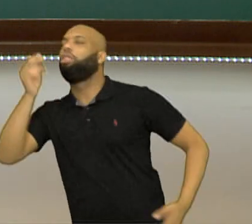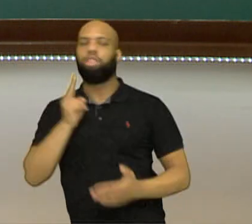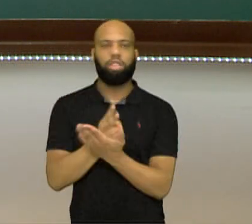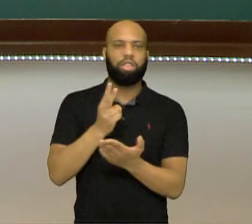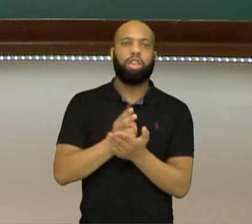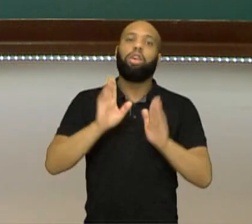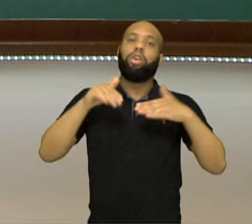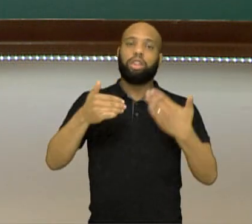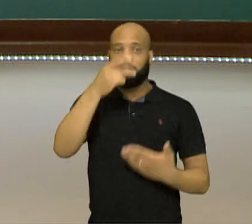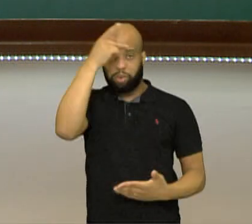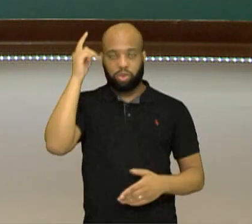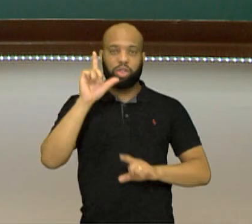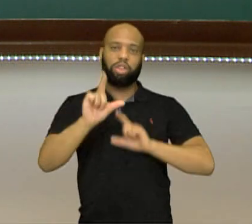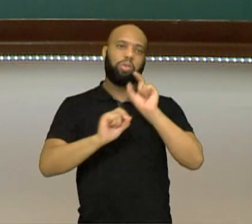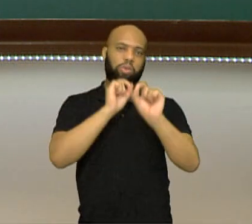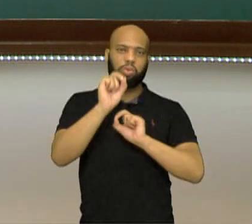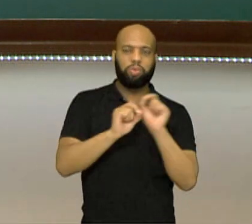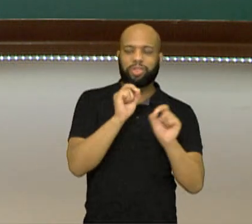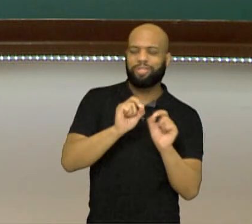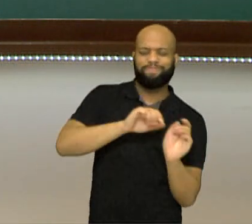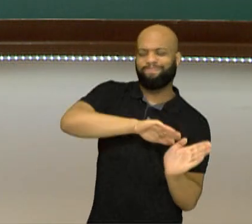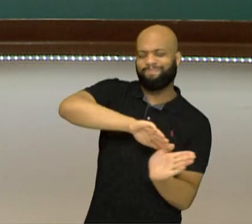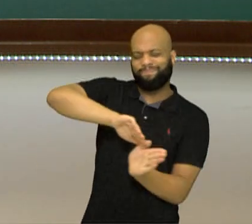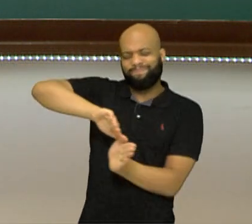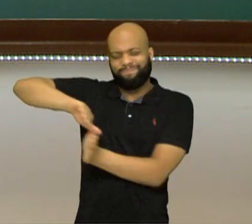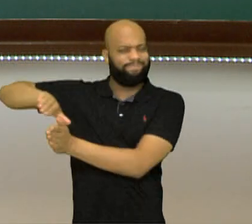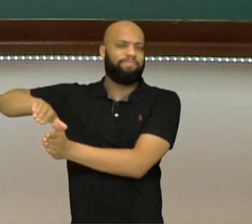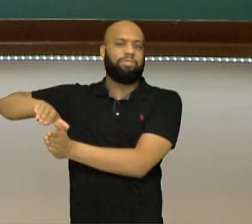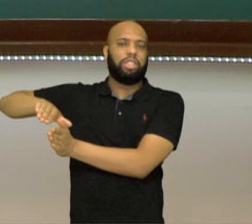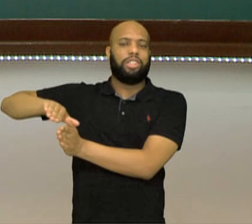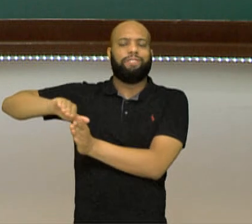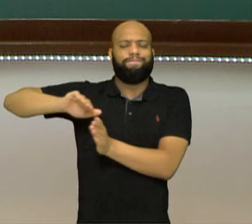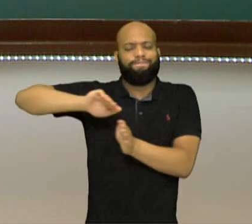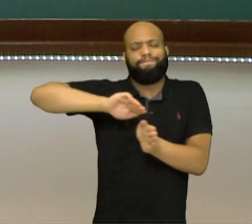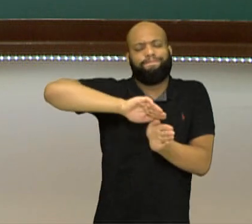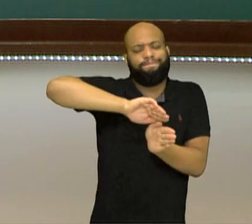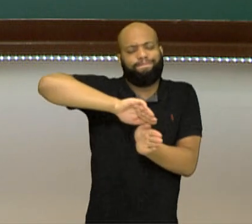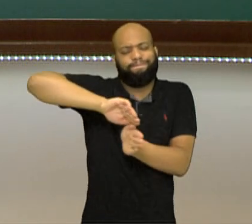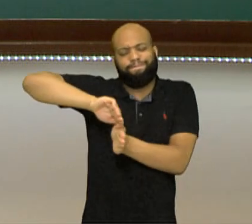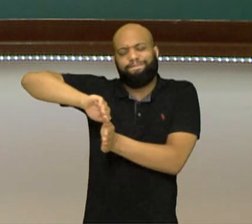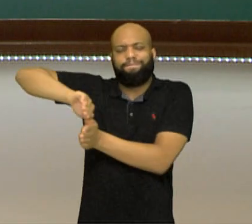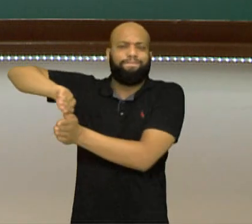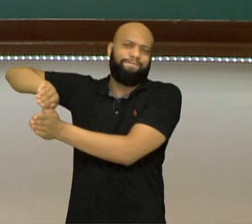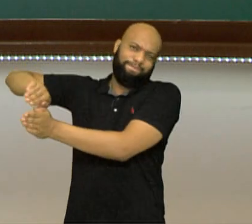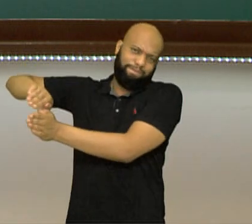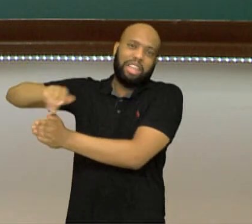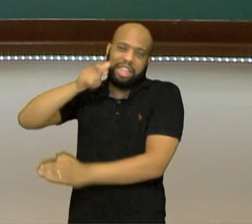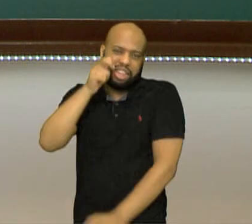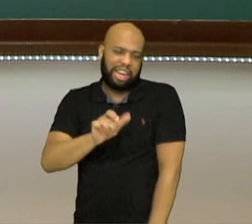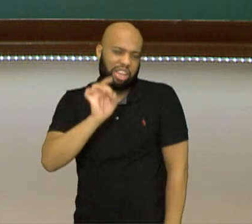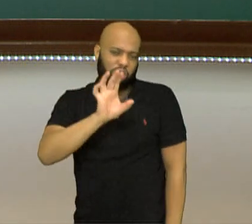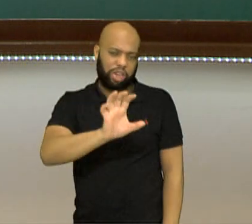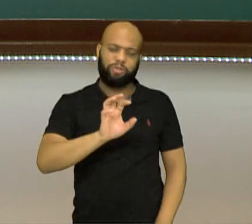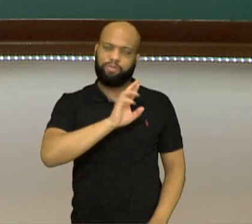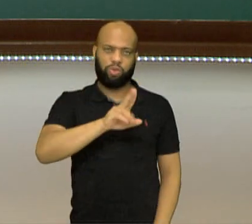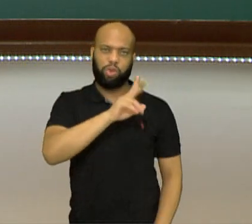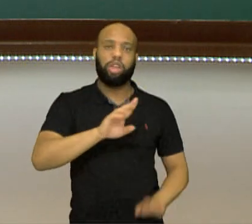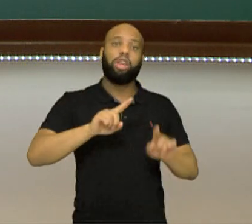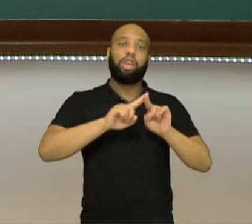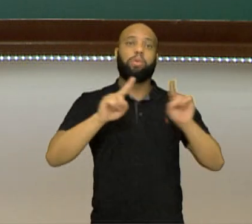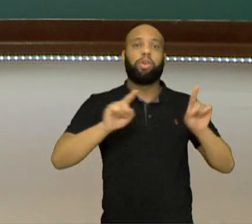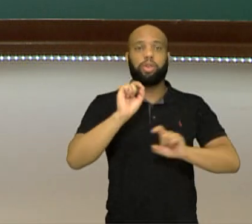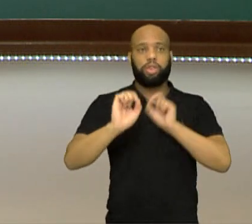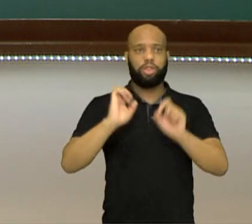pessoas estavam meio que deixando de lado essa ideia do balé, não estavam mais tão interessadas em espetáculos assim. Mas